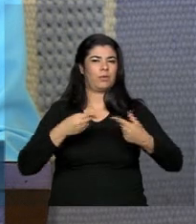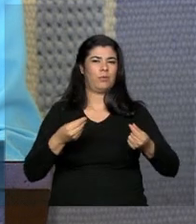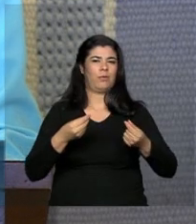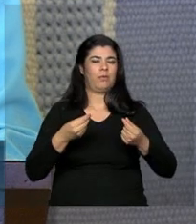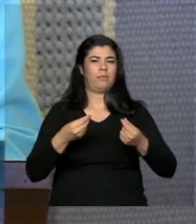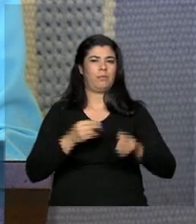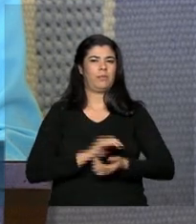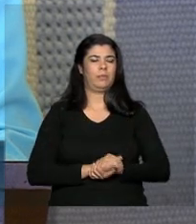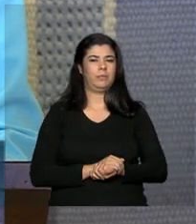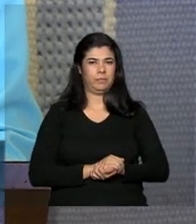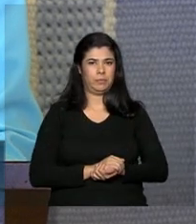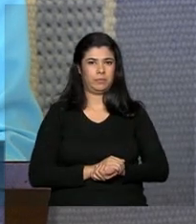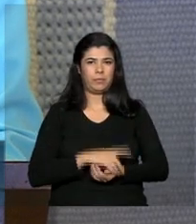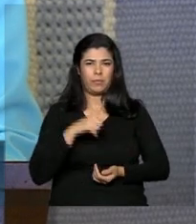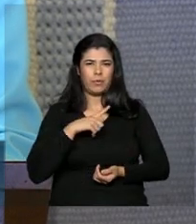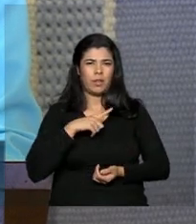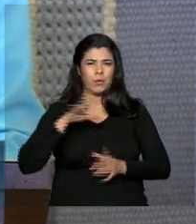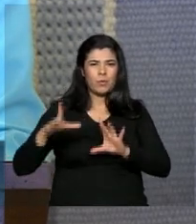coisas,